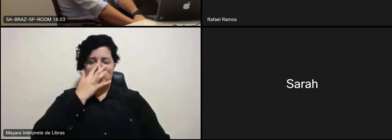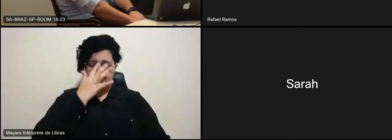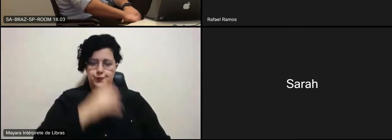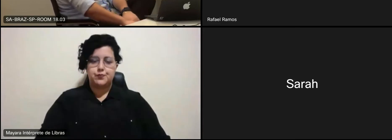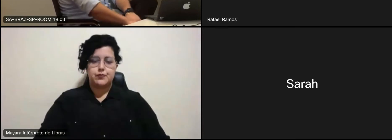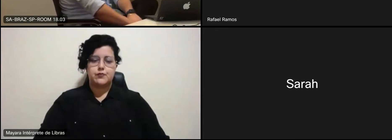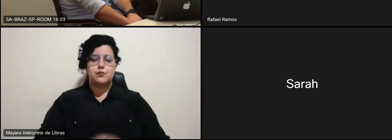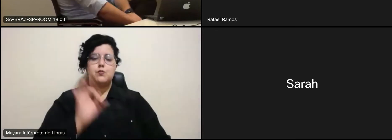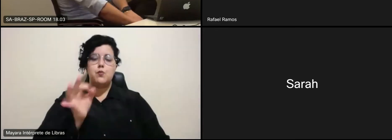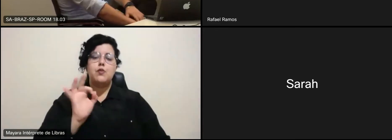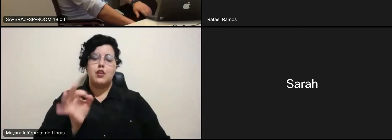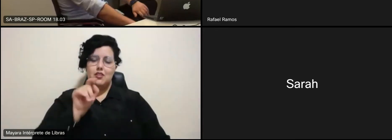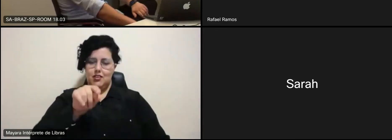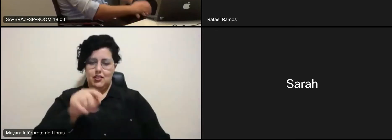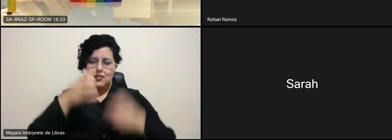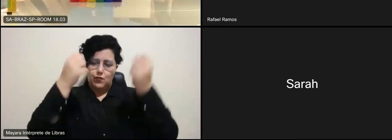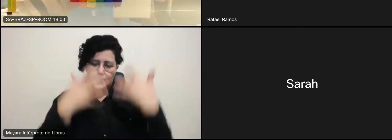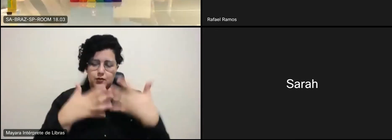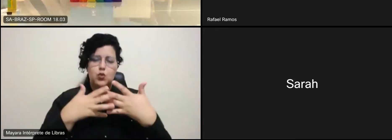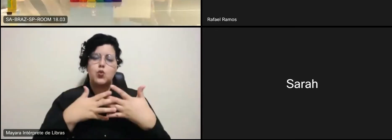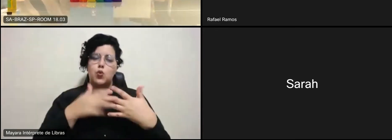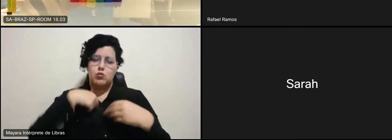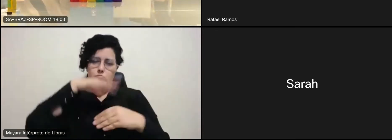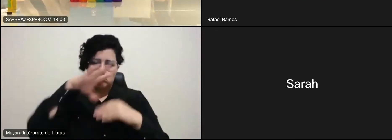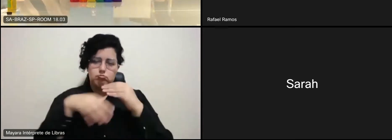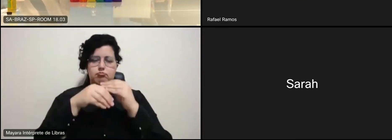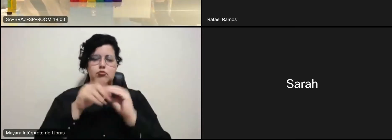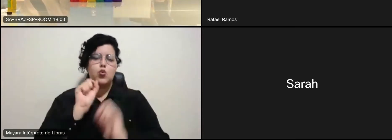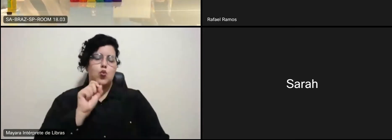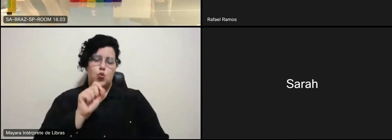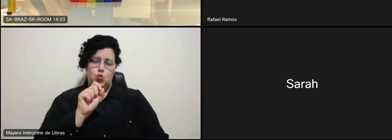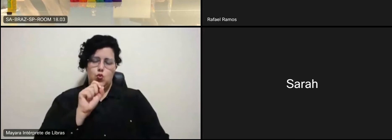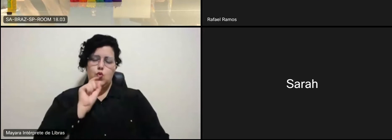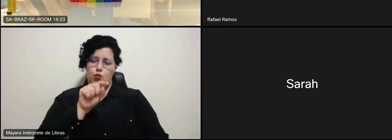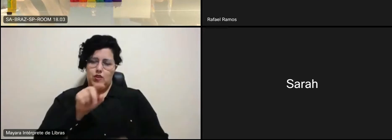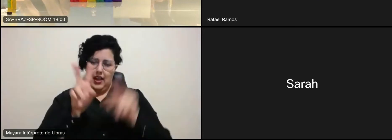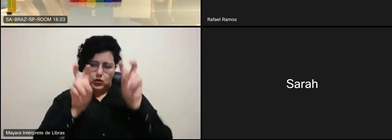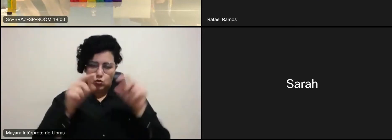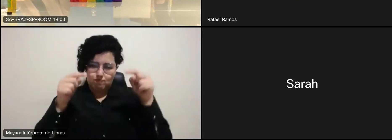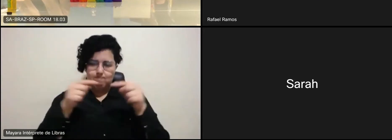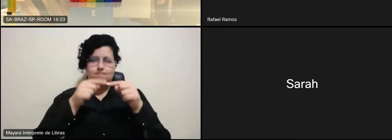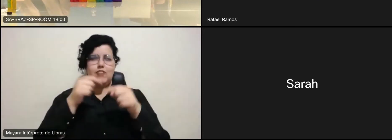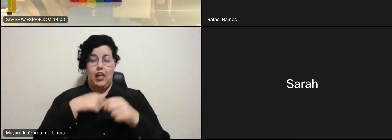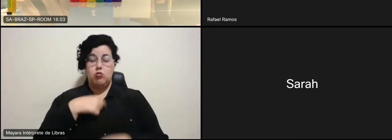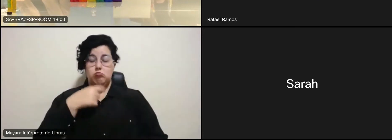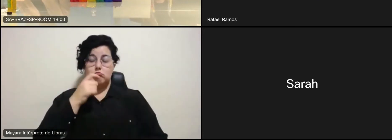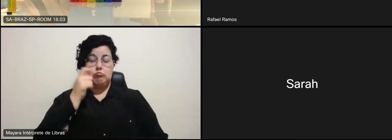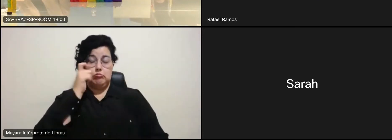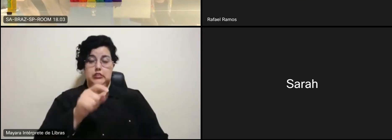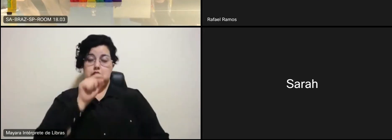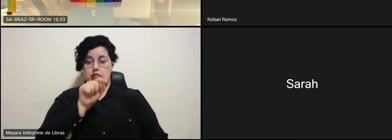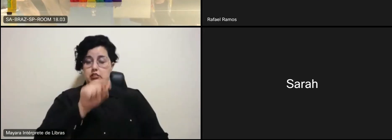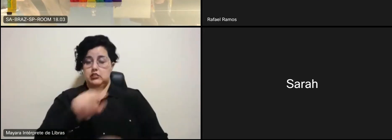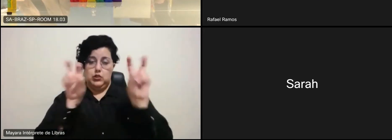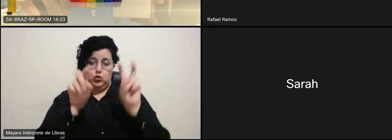Cauê, antes disso, acho que você tocou um Não ponto posso fazer. que de alguma forma me chama a atenção e que antes de falar do